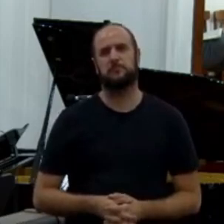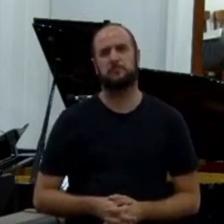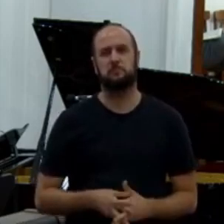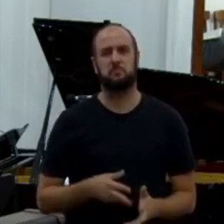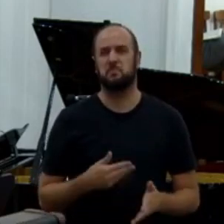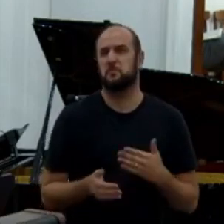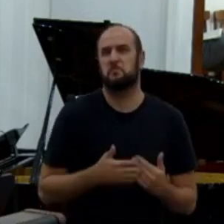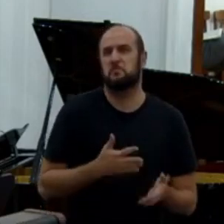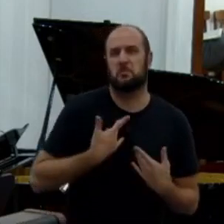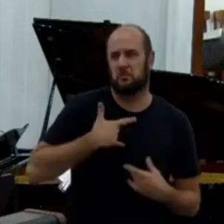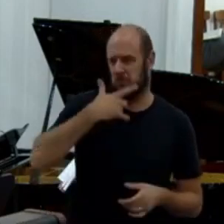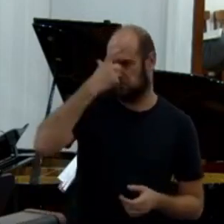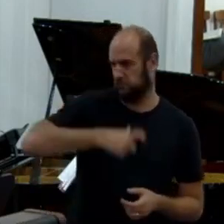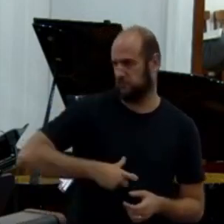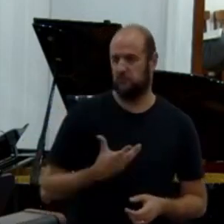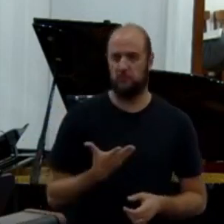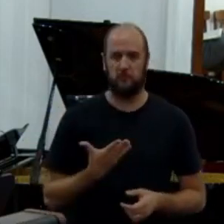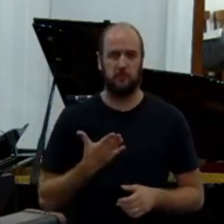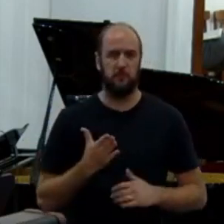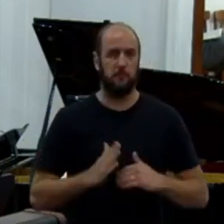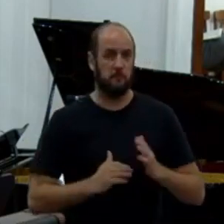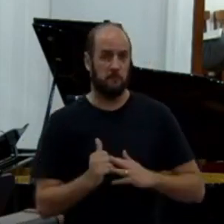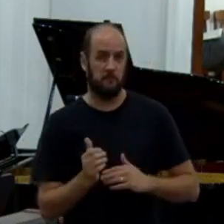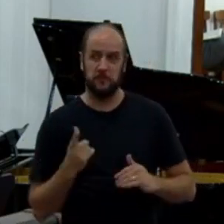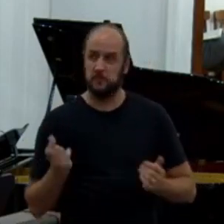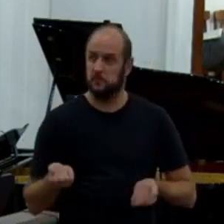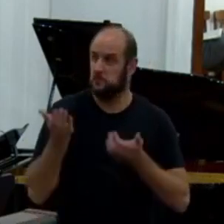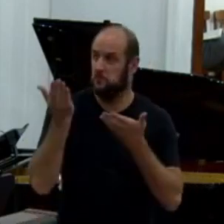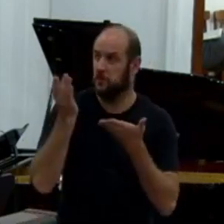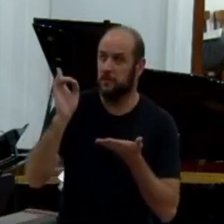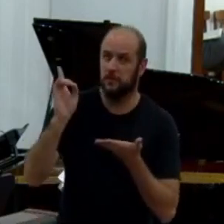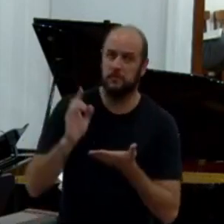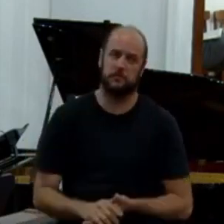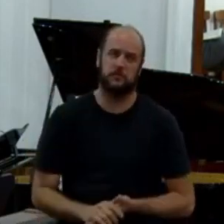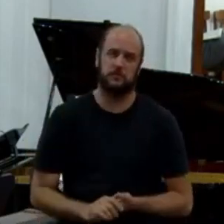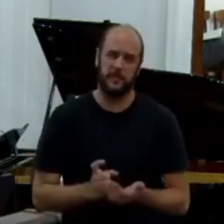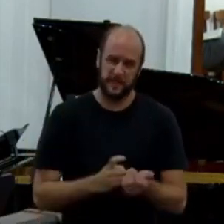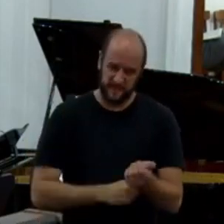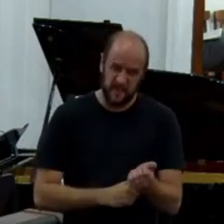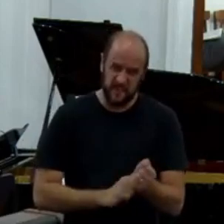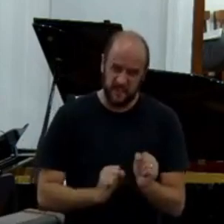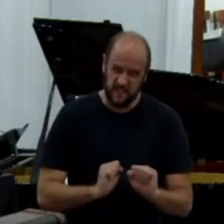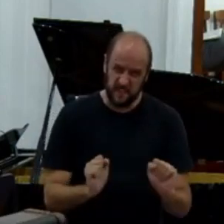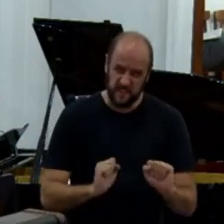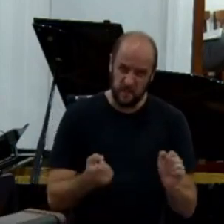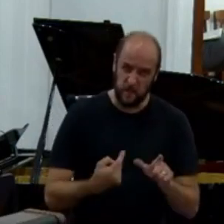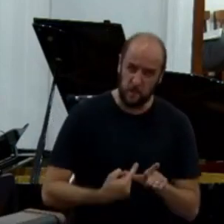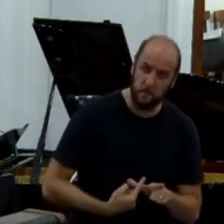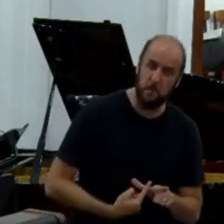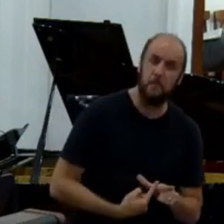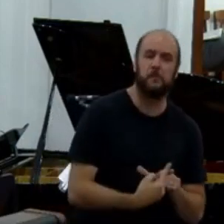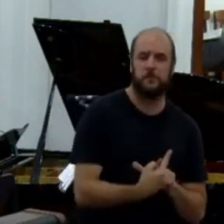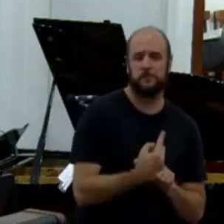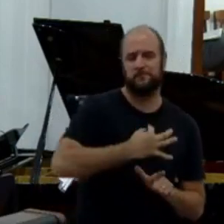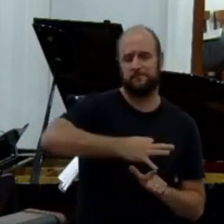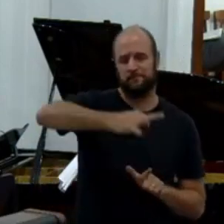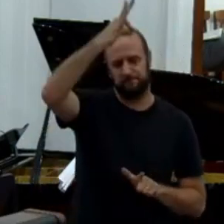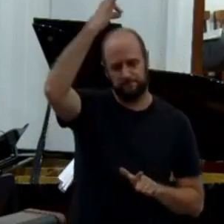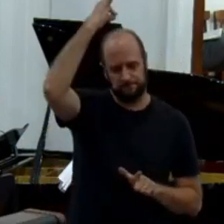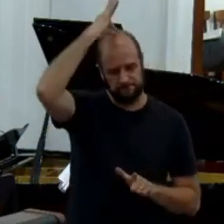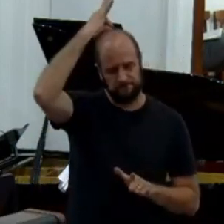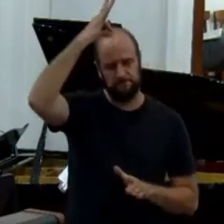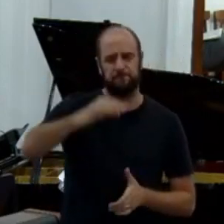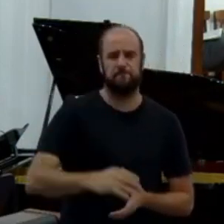Não importa quem somos ou o que fazemos para Deus, a ira é um problema